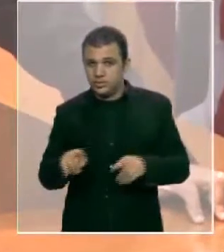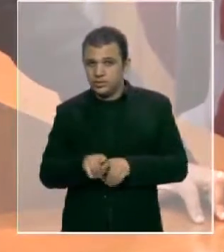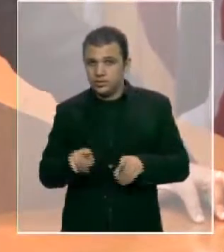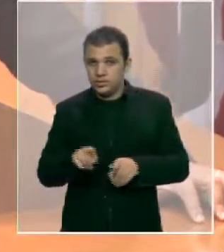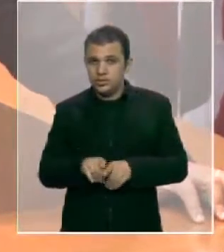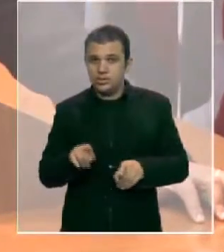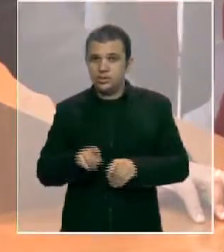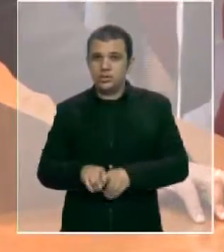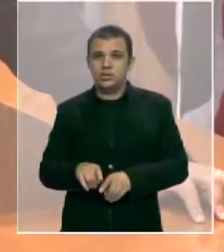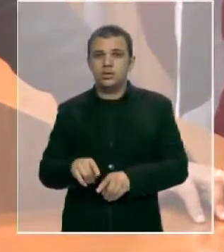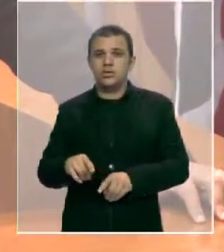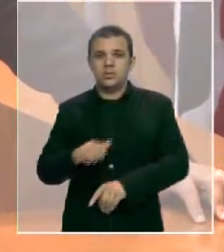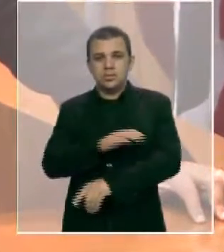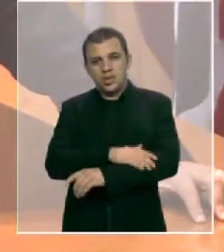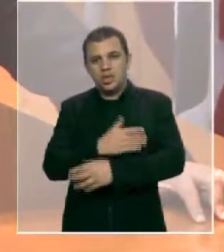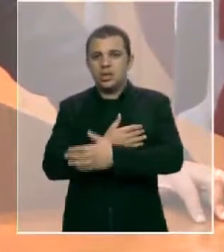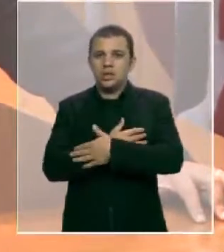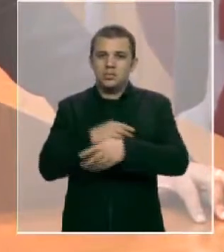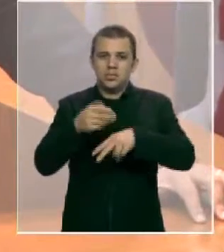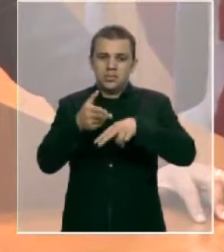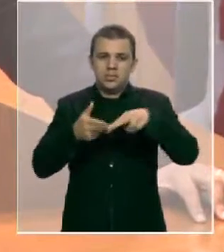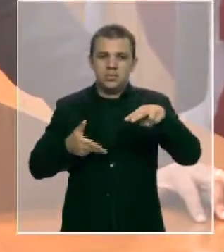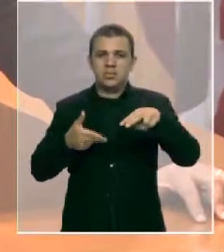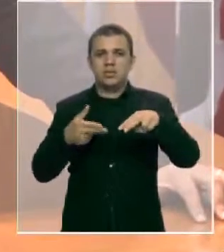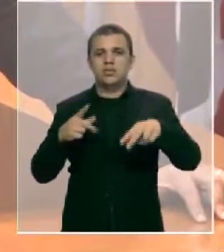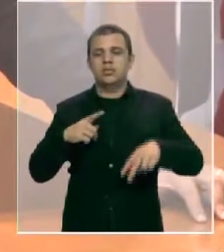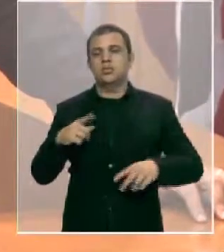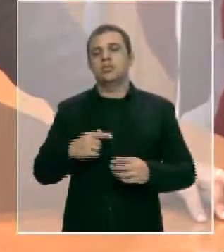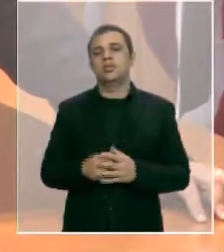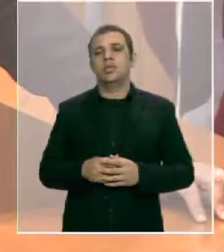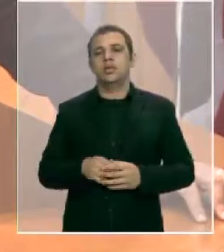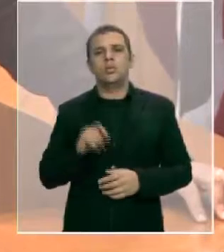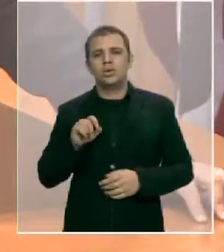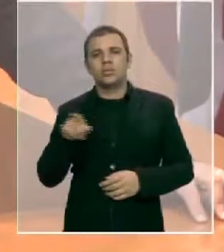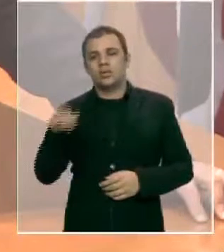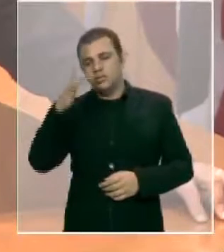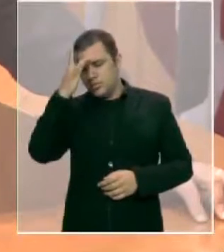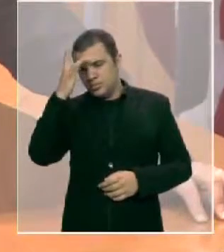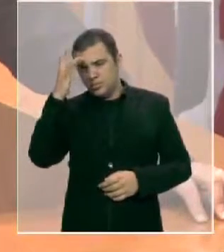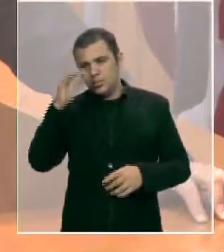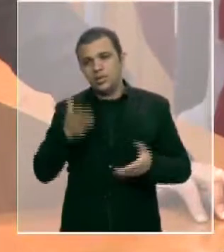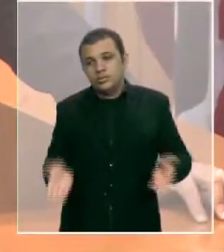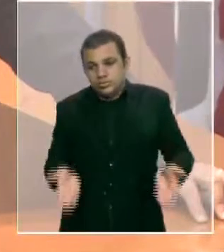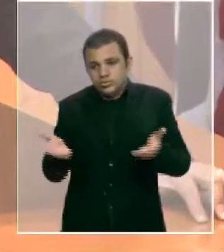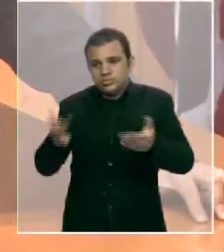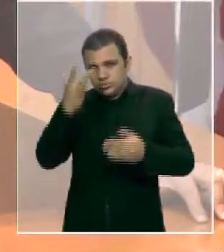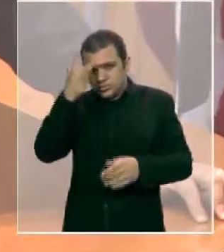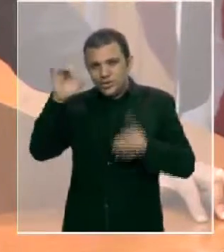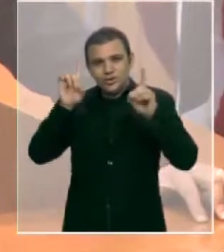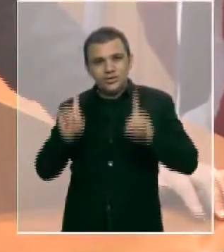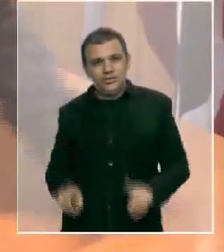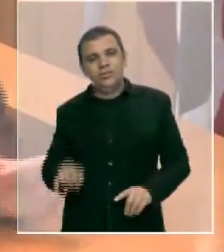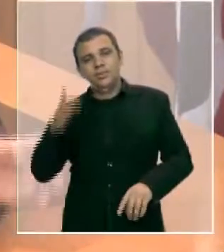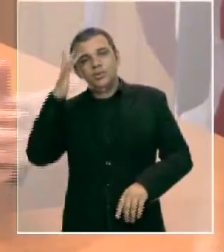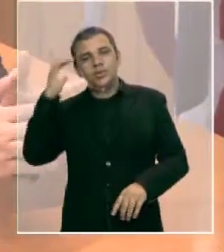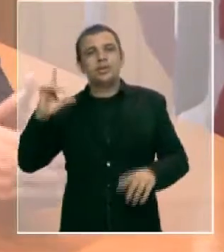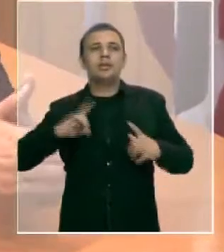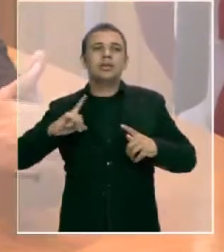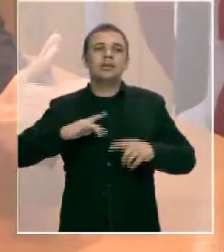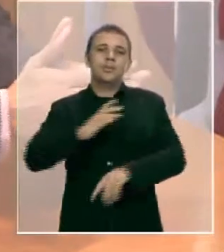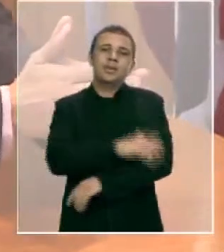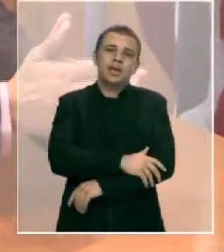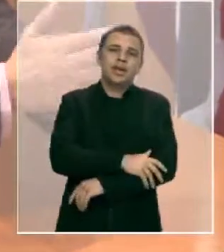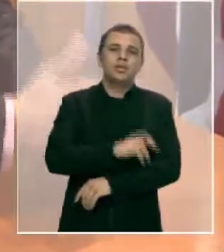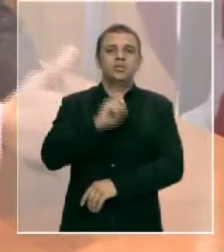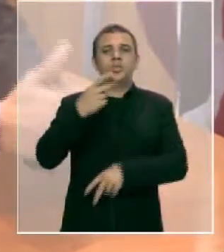com deficiência, das pessoas que tiveram algum tipo de mutilação, e muitas delas